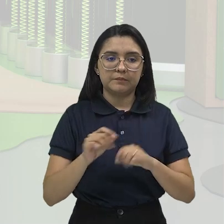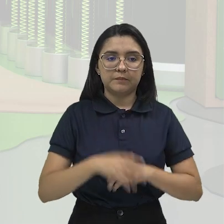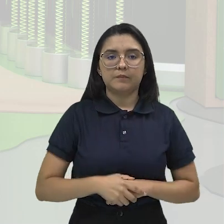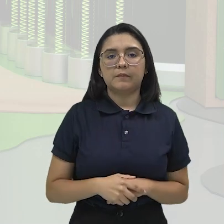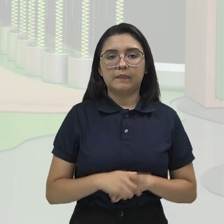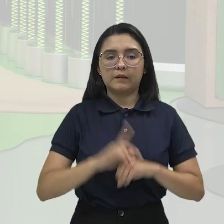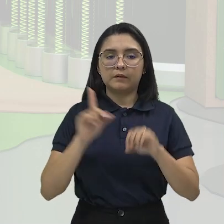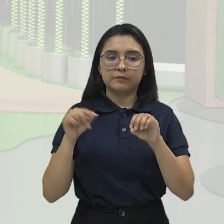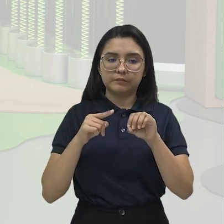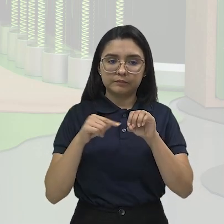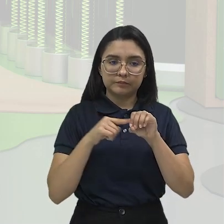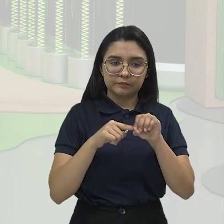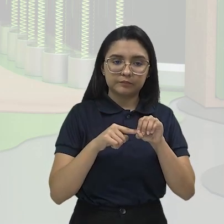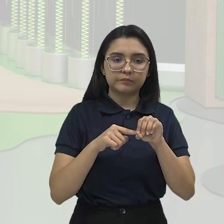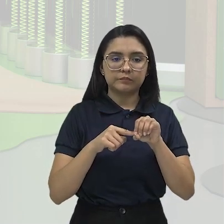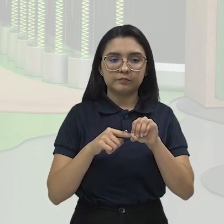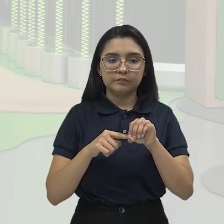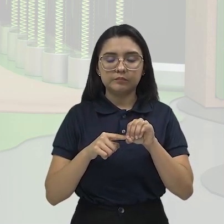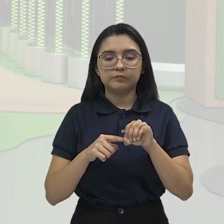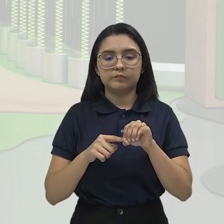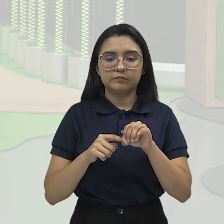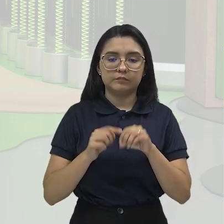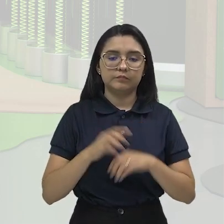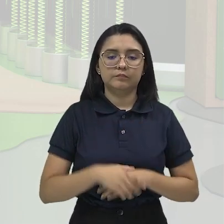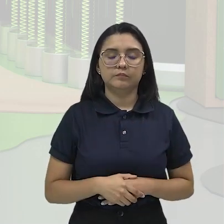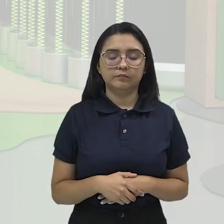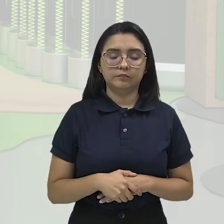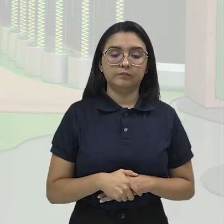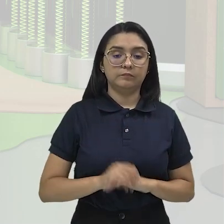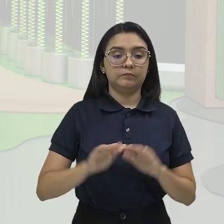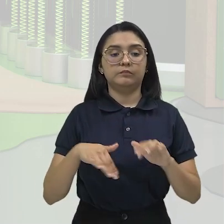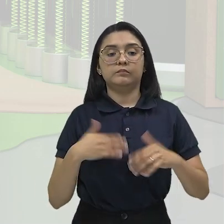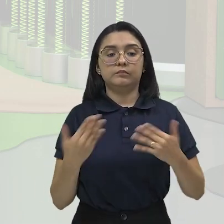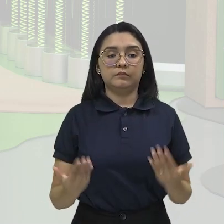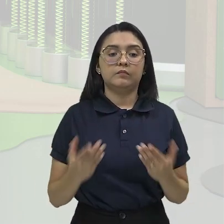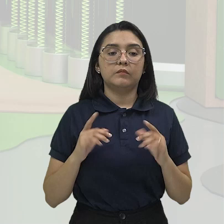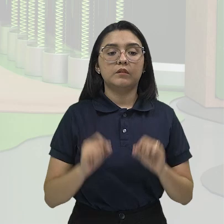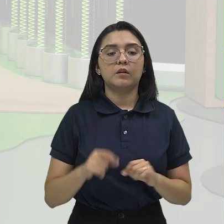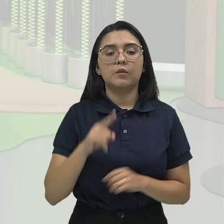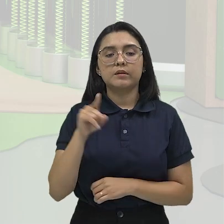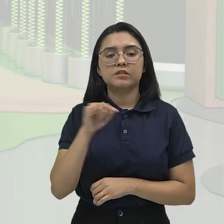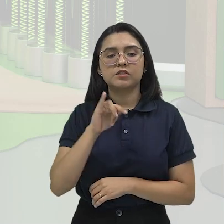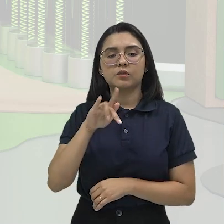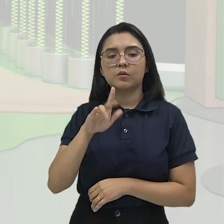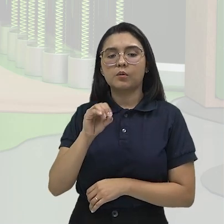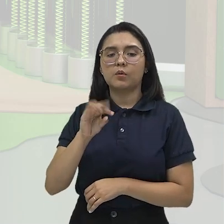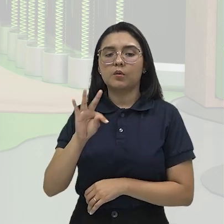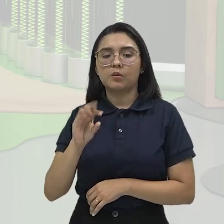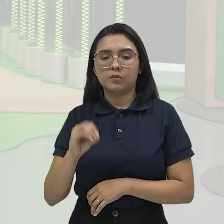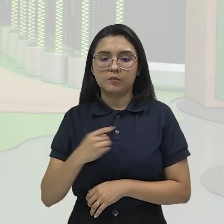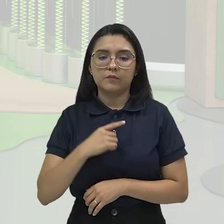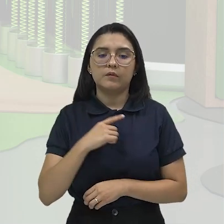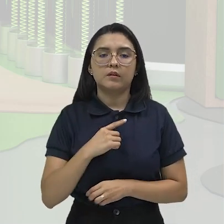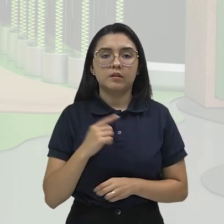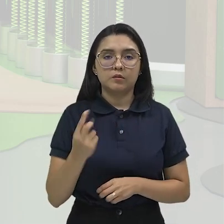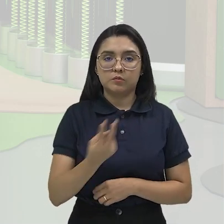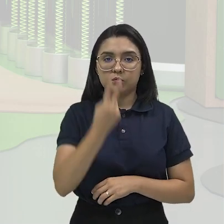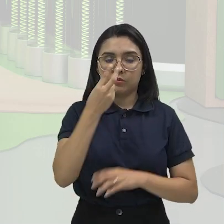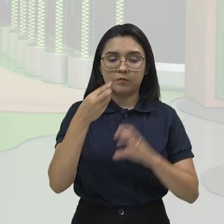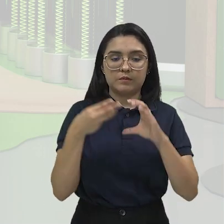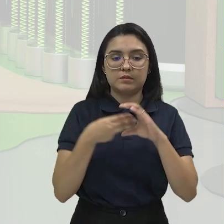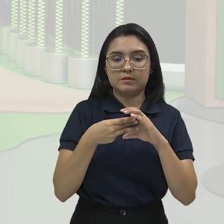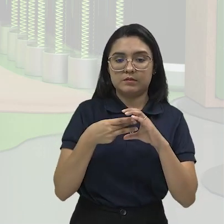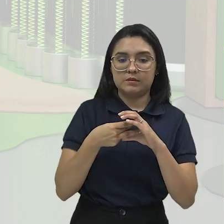dos gametas, a união do espermatozoide e do óvulo. E esse zigoto, ele vai se dividir em duas